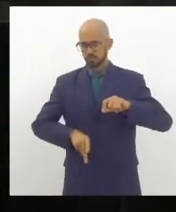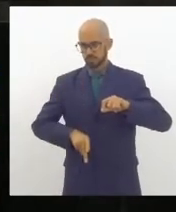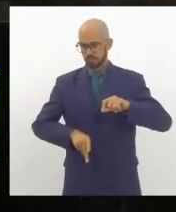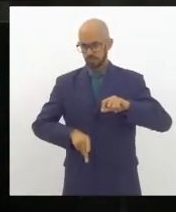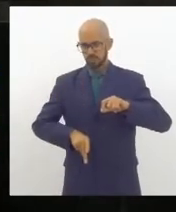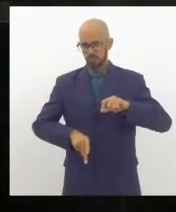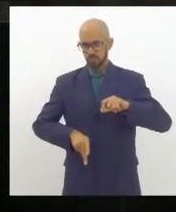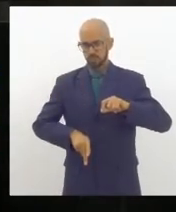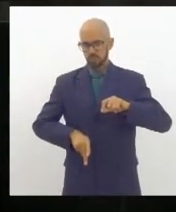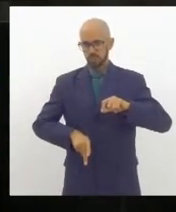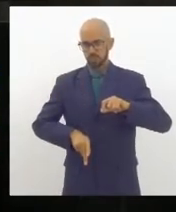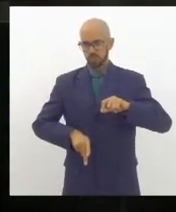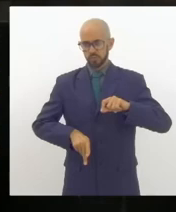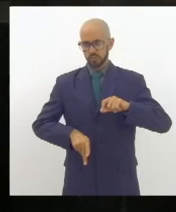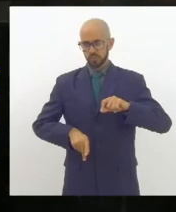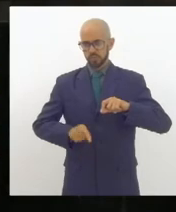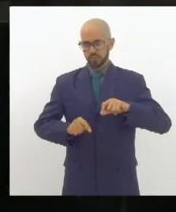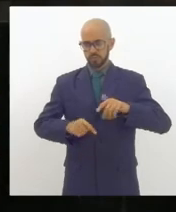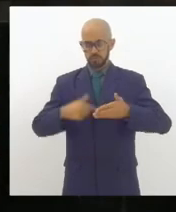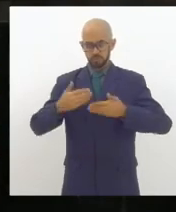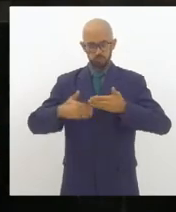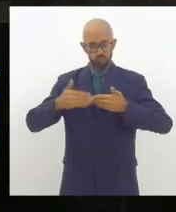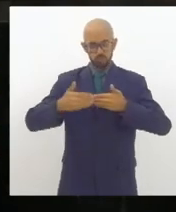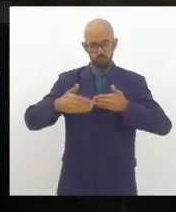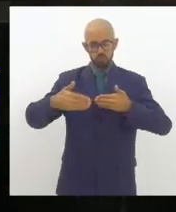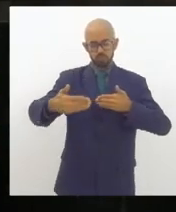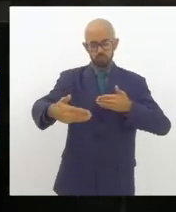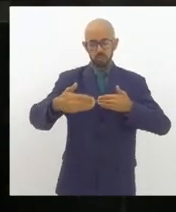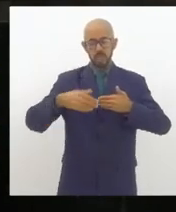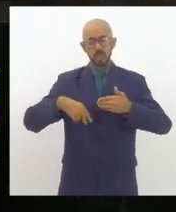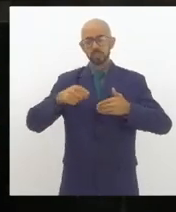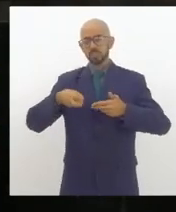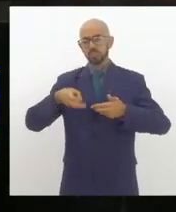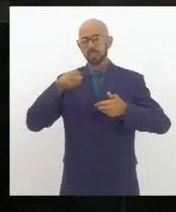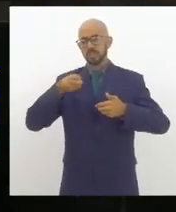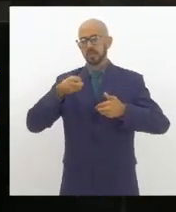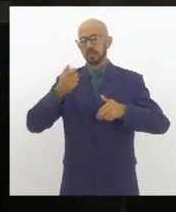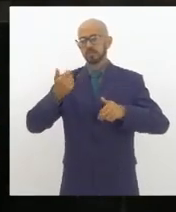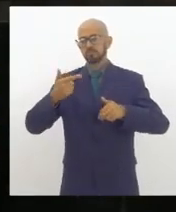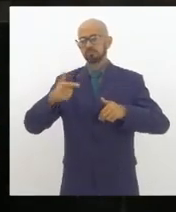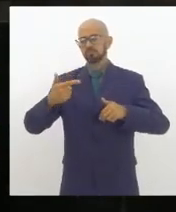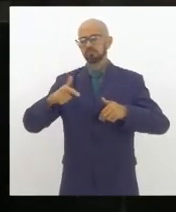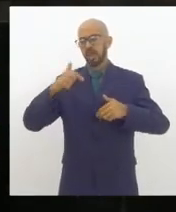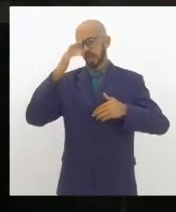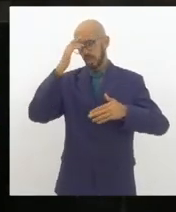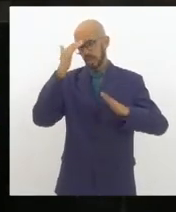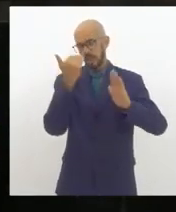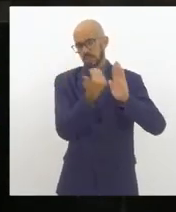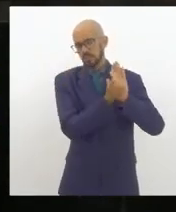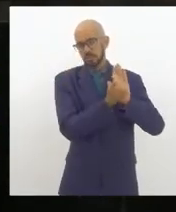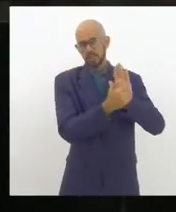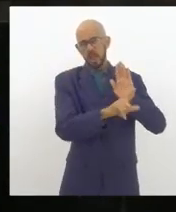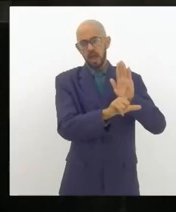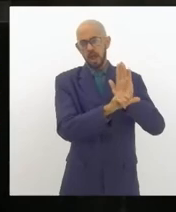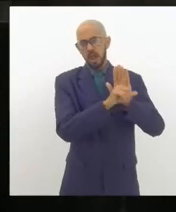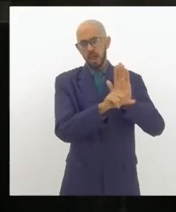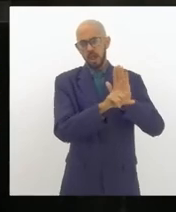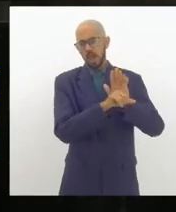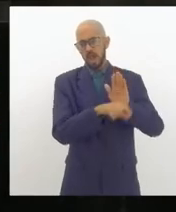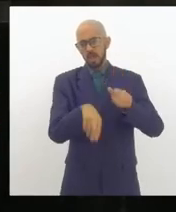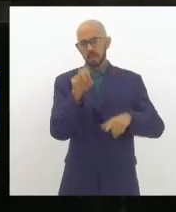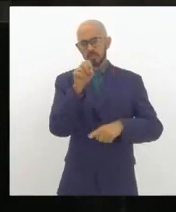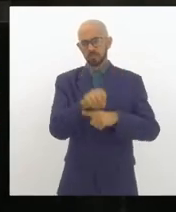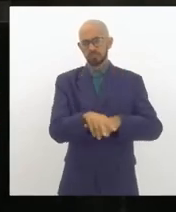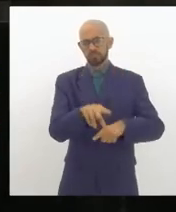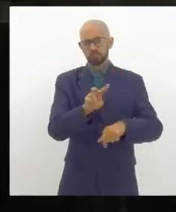matérias, essa seleção não cumpre o que a gente chama a seleção legal da contratação de mão de